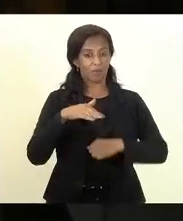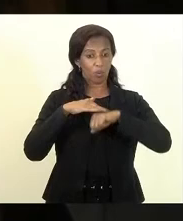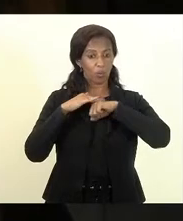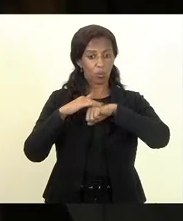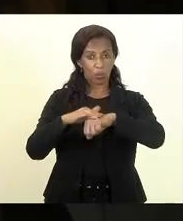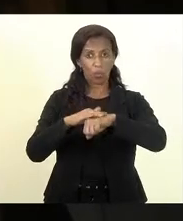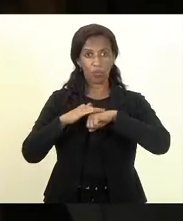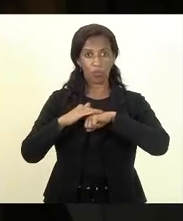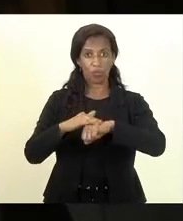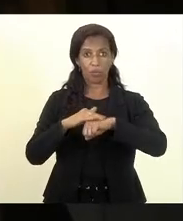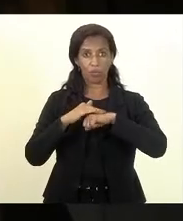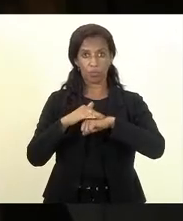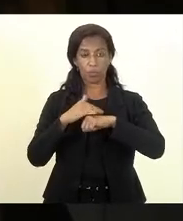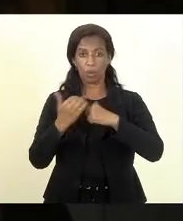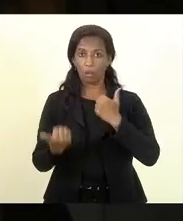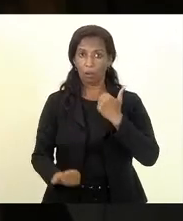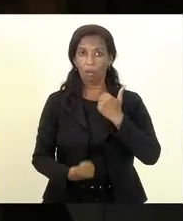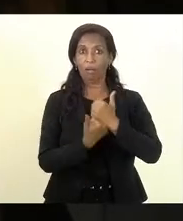e apoiou